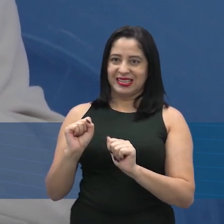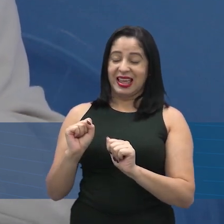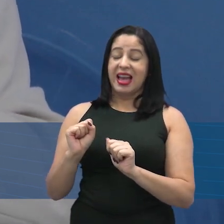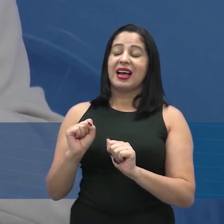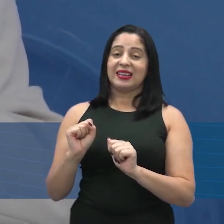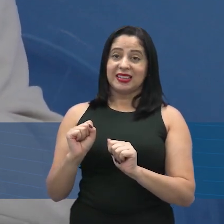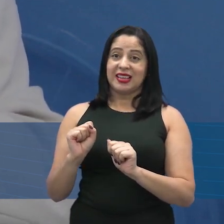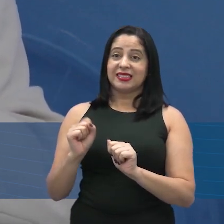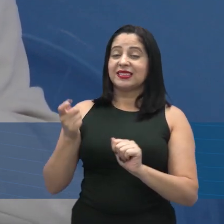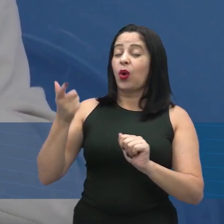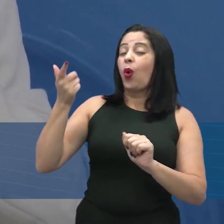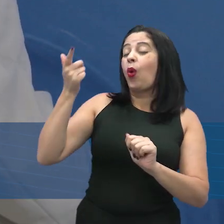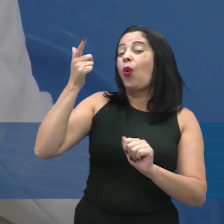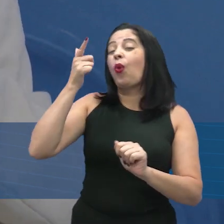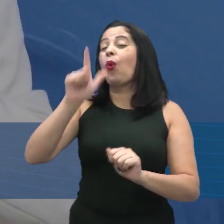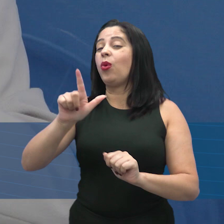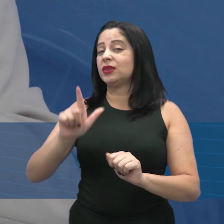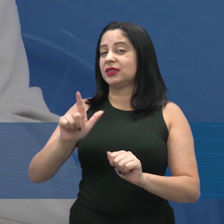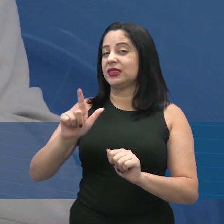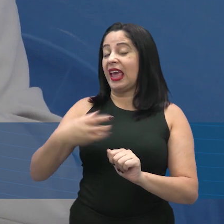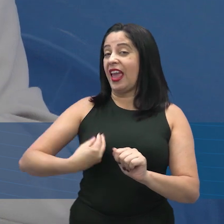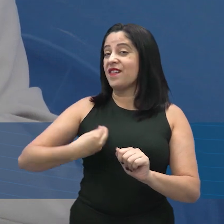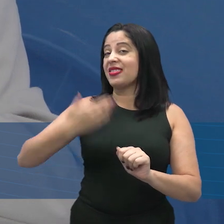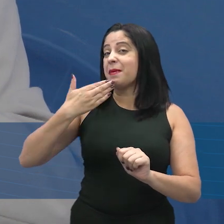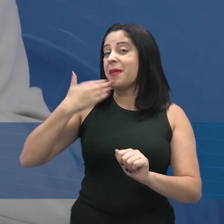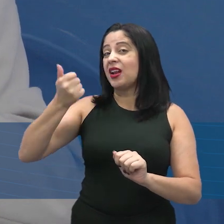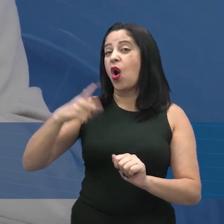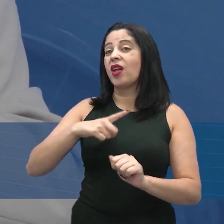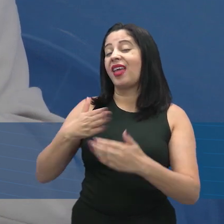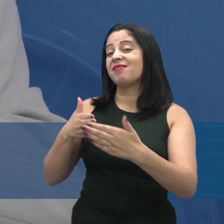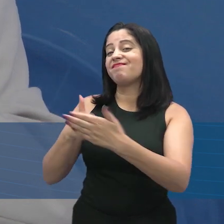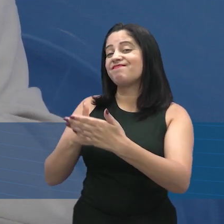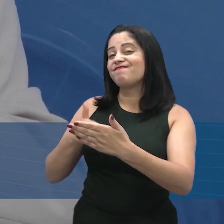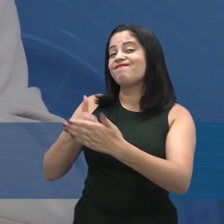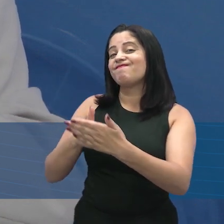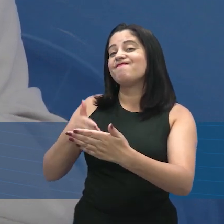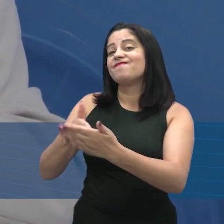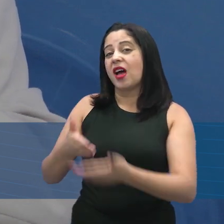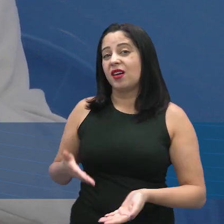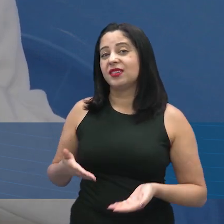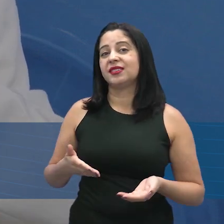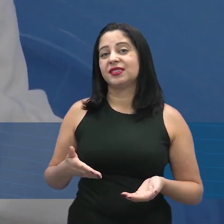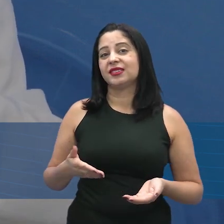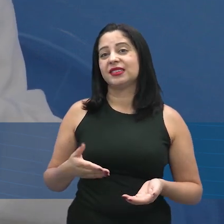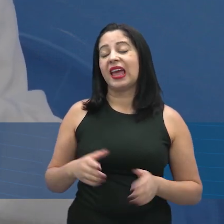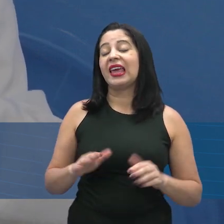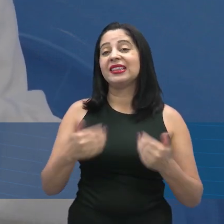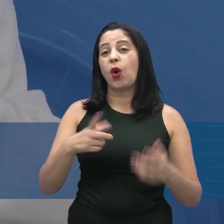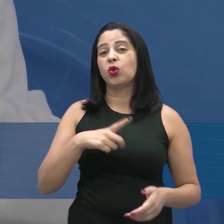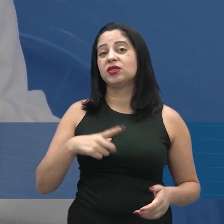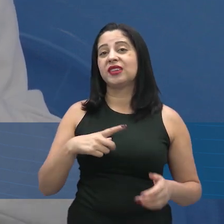esse estágio, como o José Maurício citou, não é muito bem compreendida. Então, existe uma